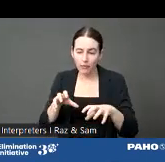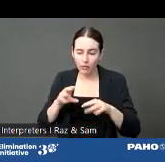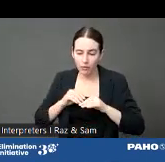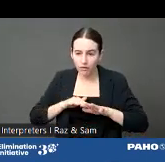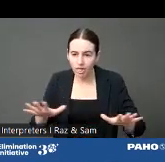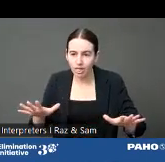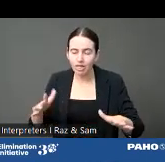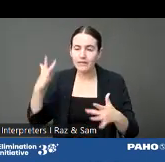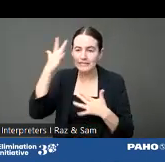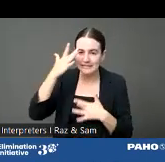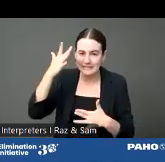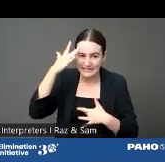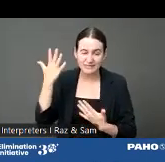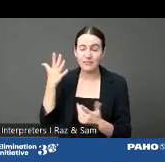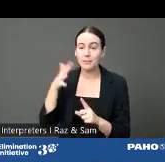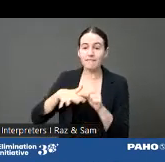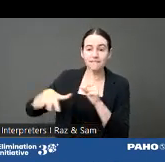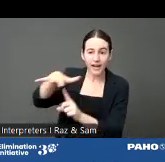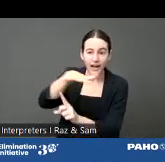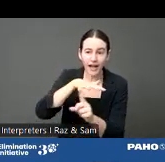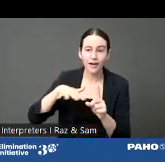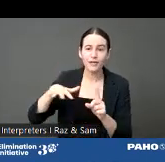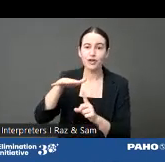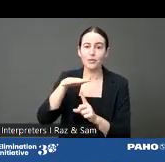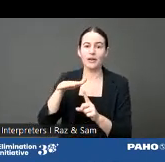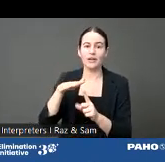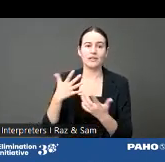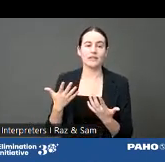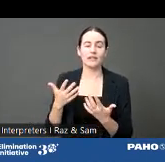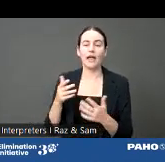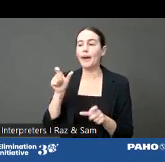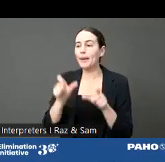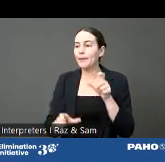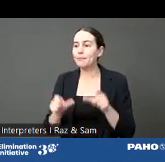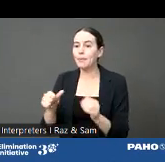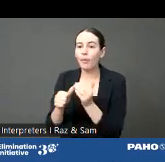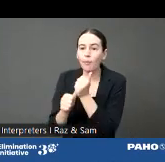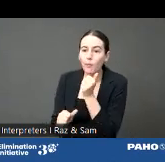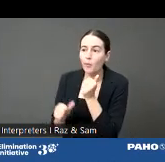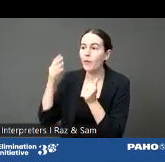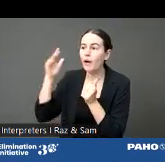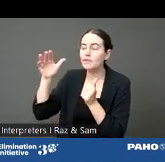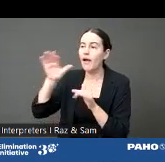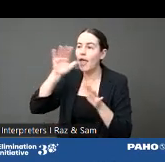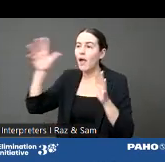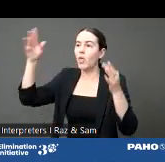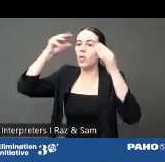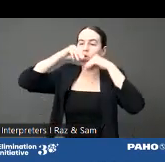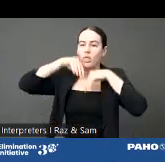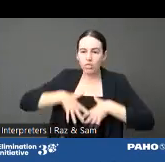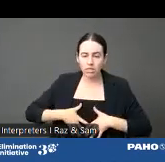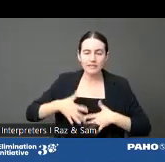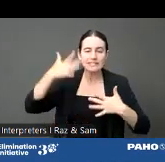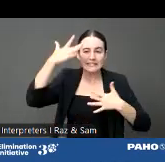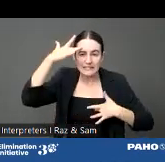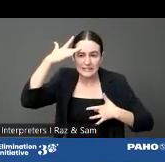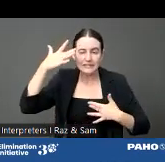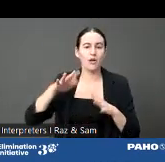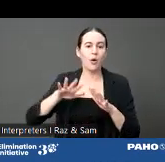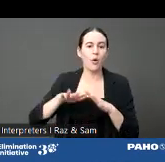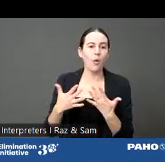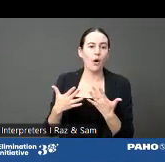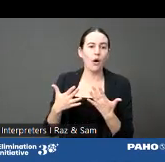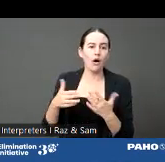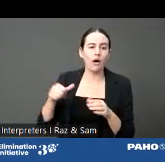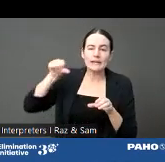área livre ou o uso de combustíveis contaminantes nos lares ou hepatite B, por exemplo,